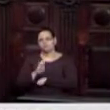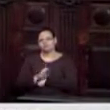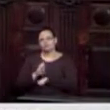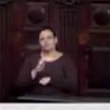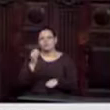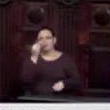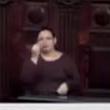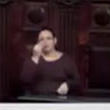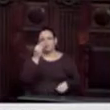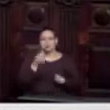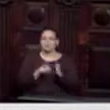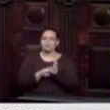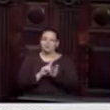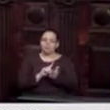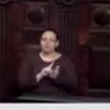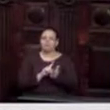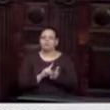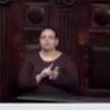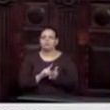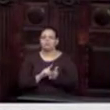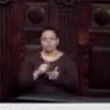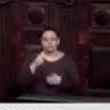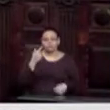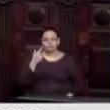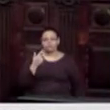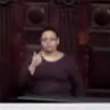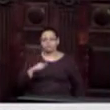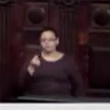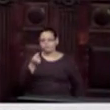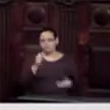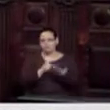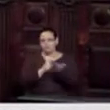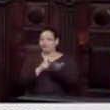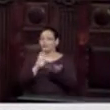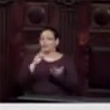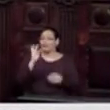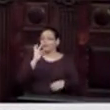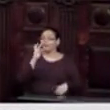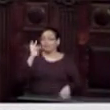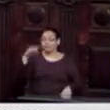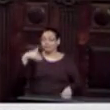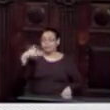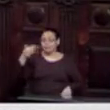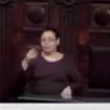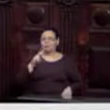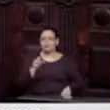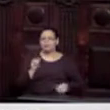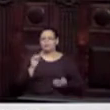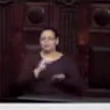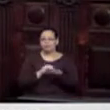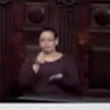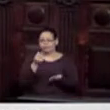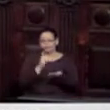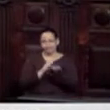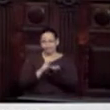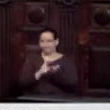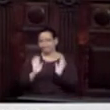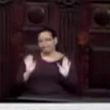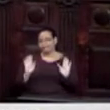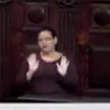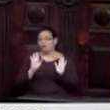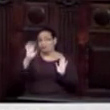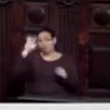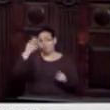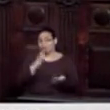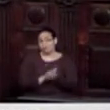tenta antecipar a receita, mais à frente essa receita vai faltar, que não resolve nada, mas eu